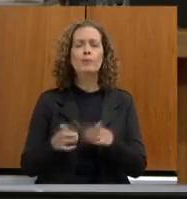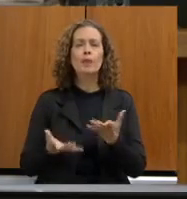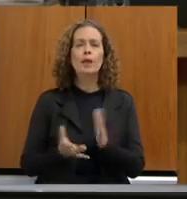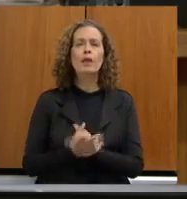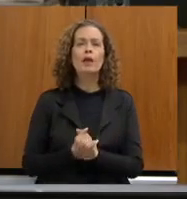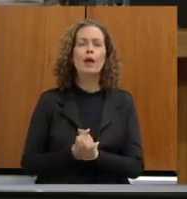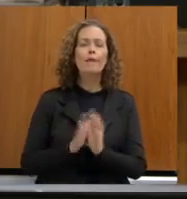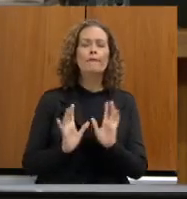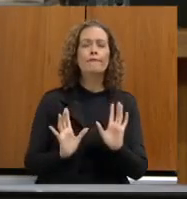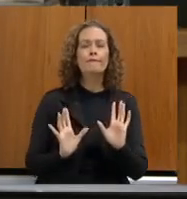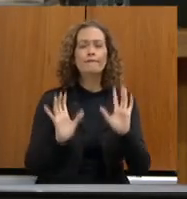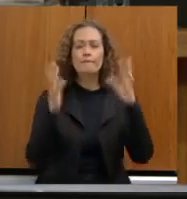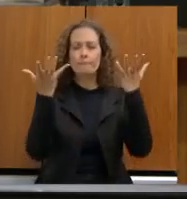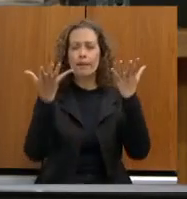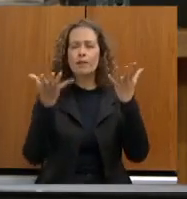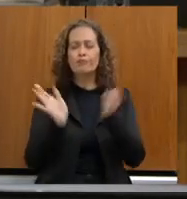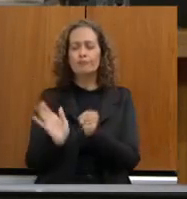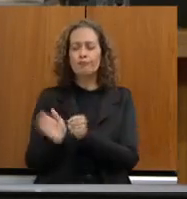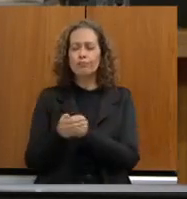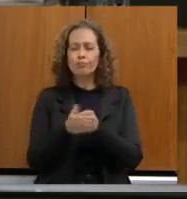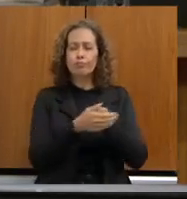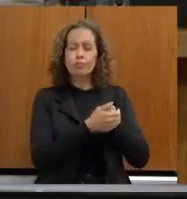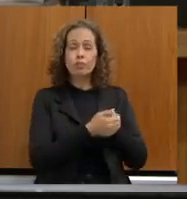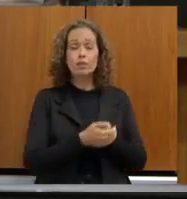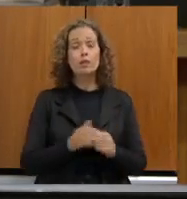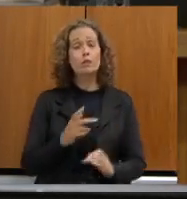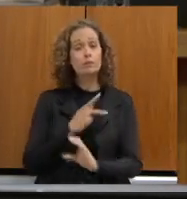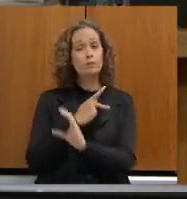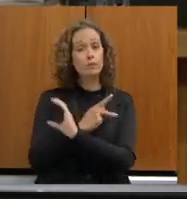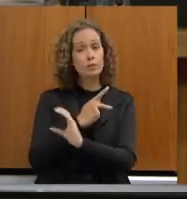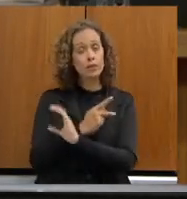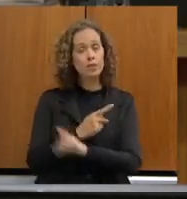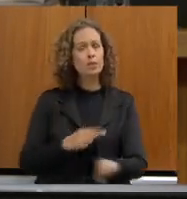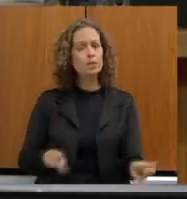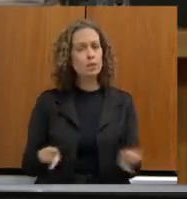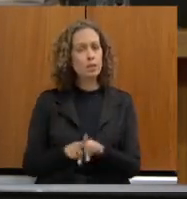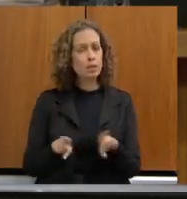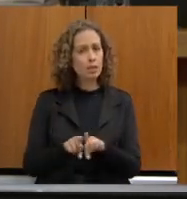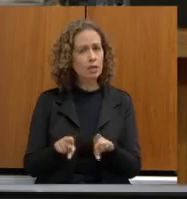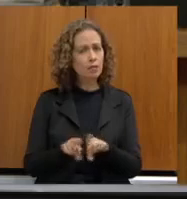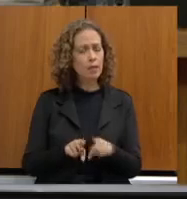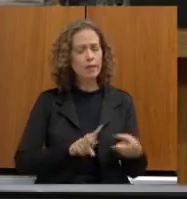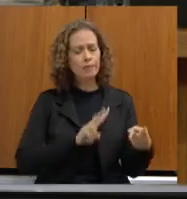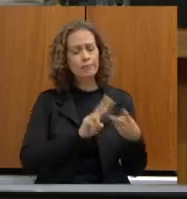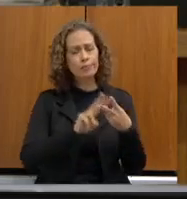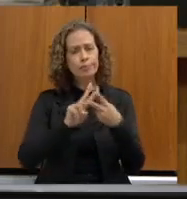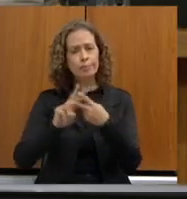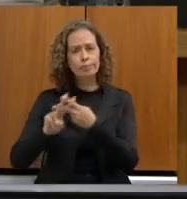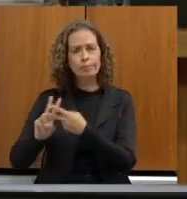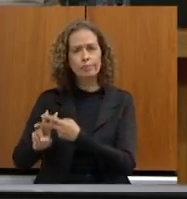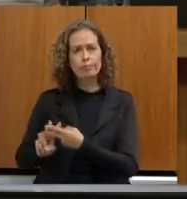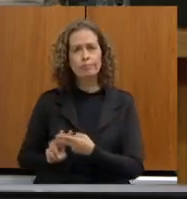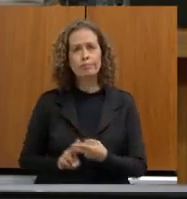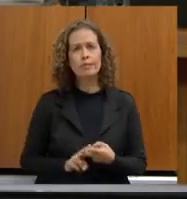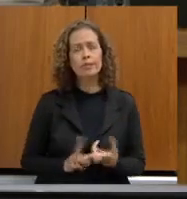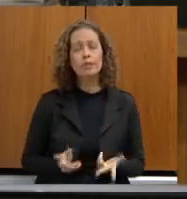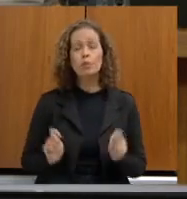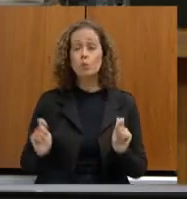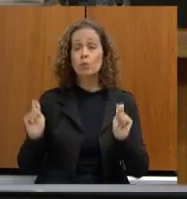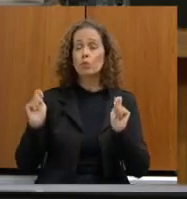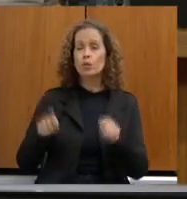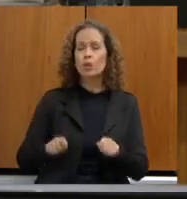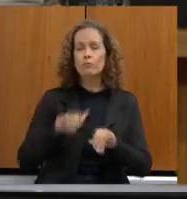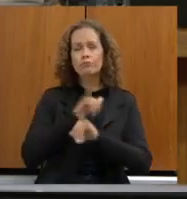clandestinos a polícia civil também tem procedido a atuações é o podemos